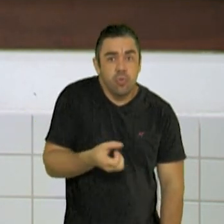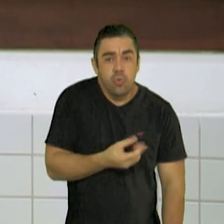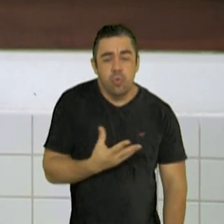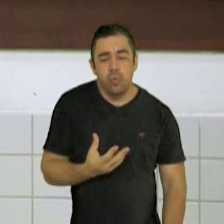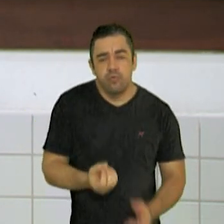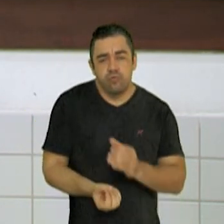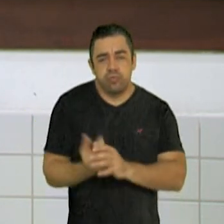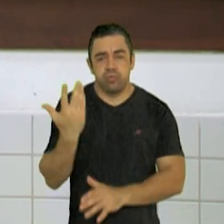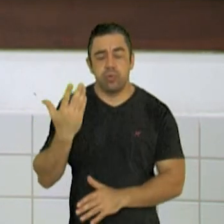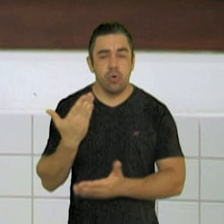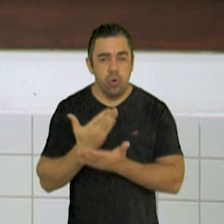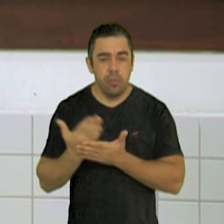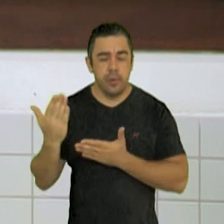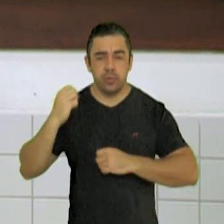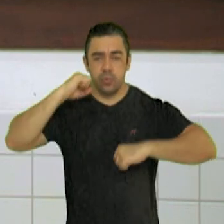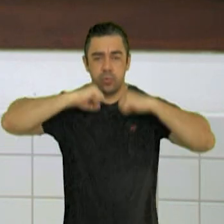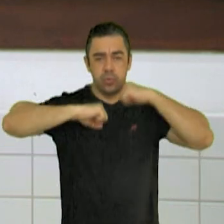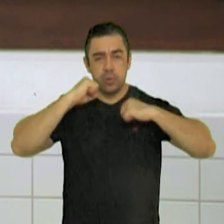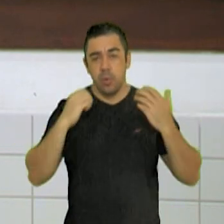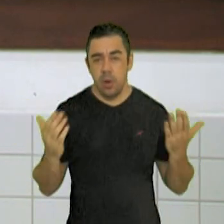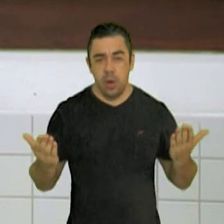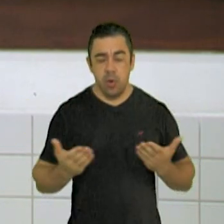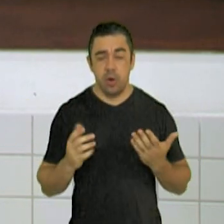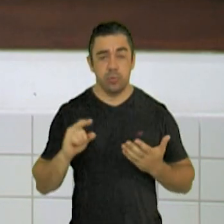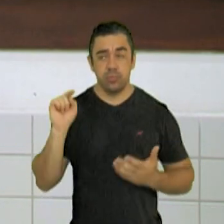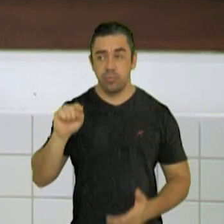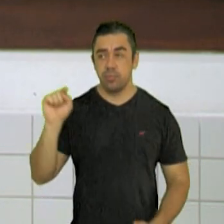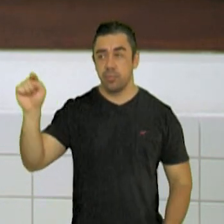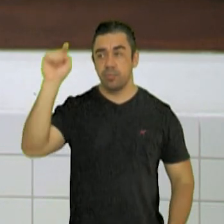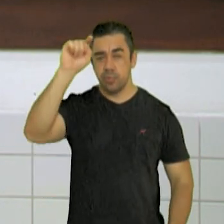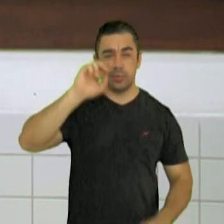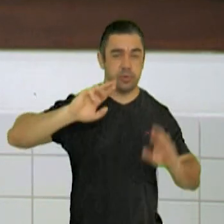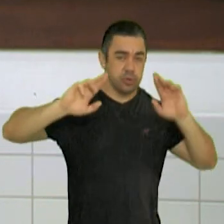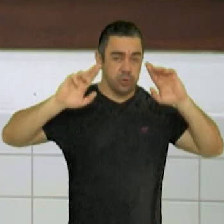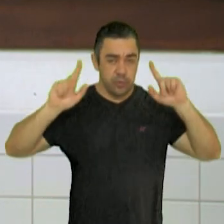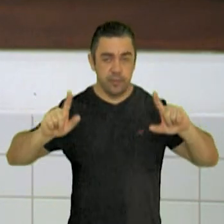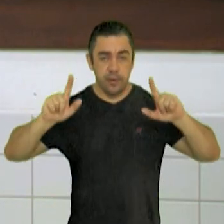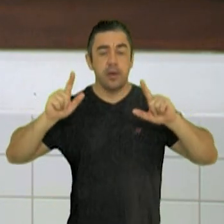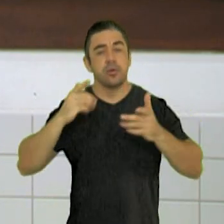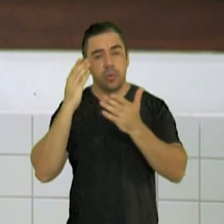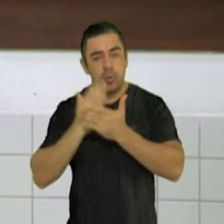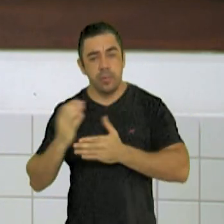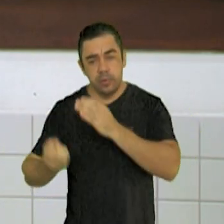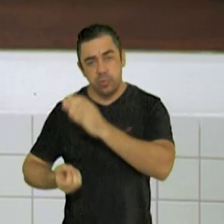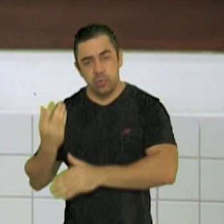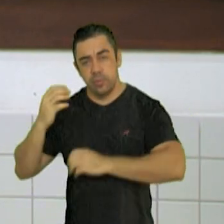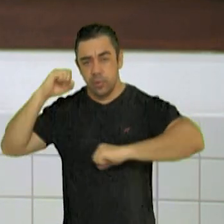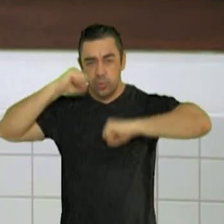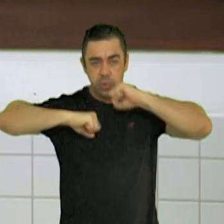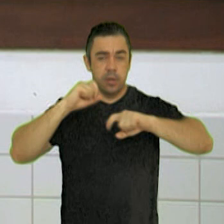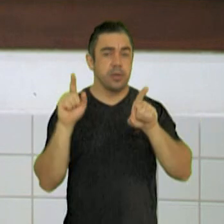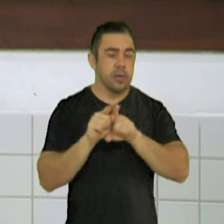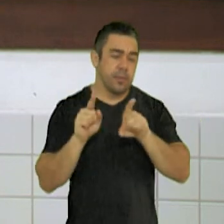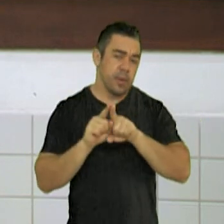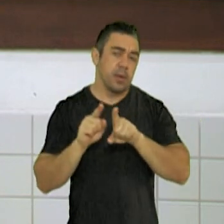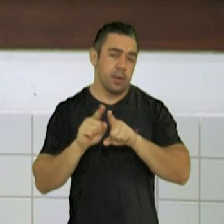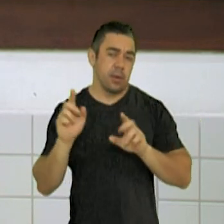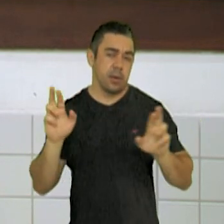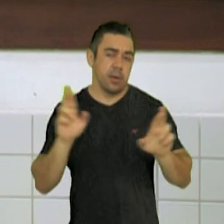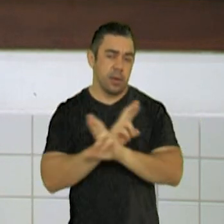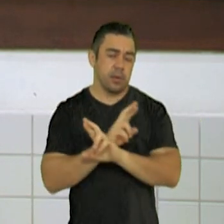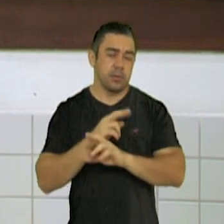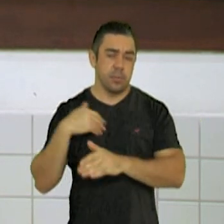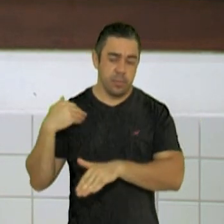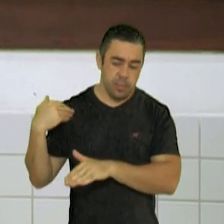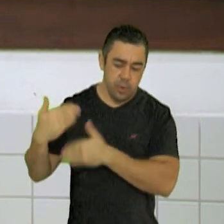Tiveram industrializações diferenciadas, né? Também muito em relação a esse processo histórico. a